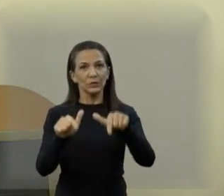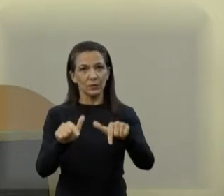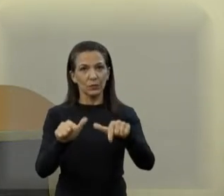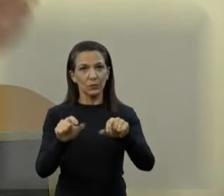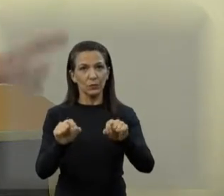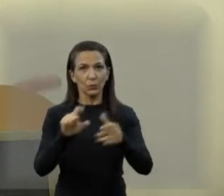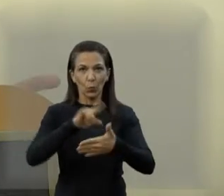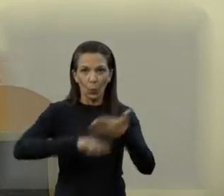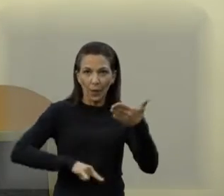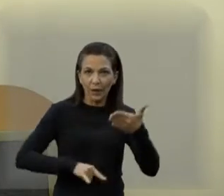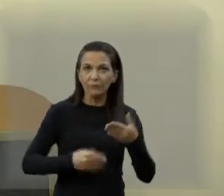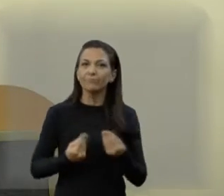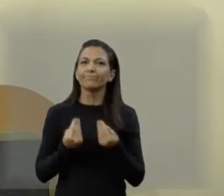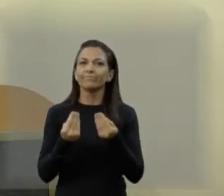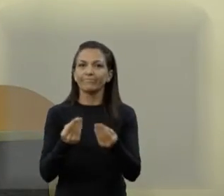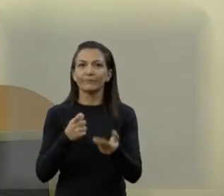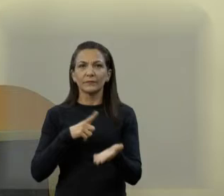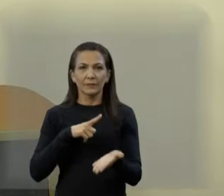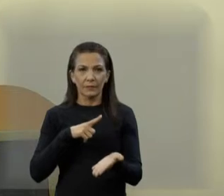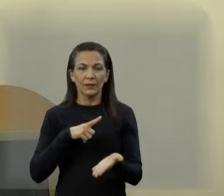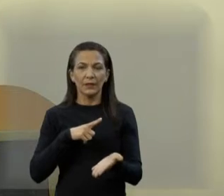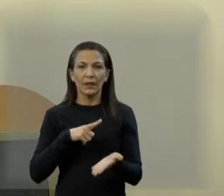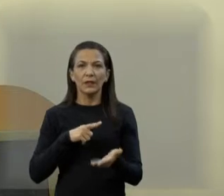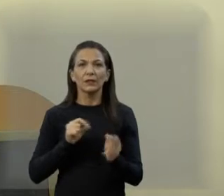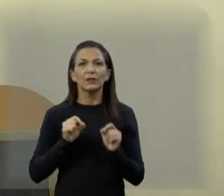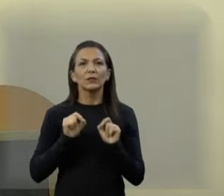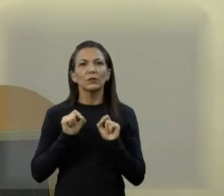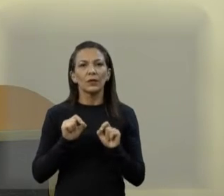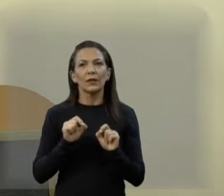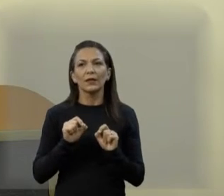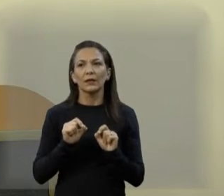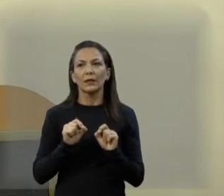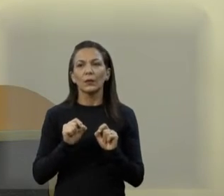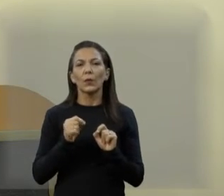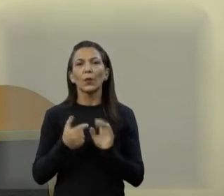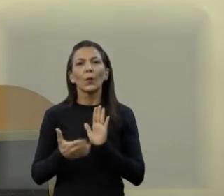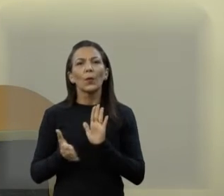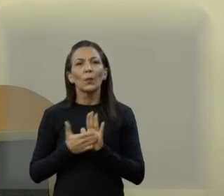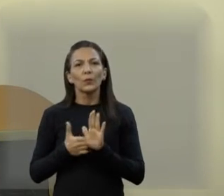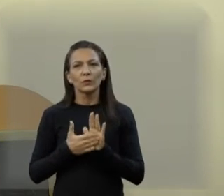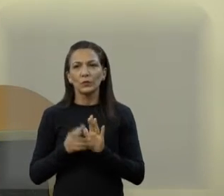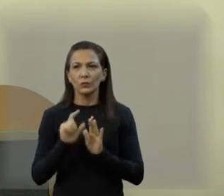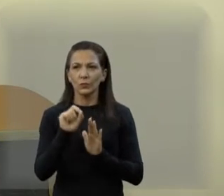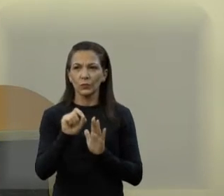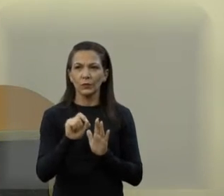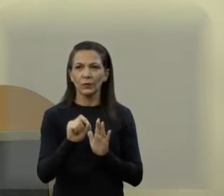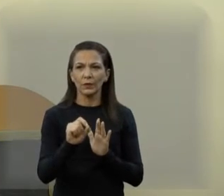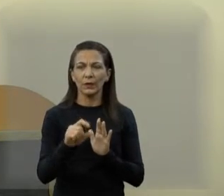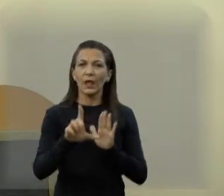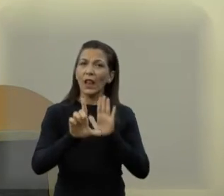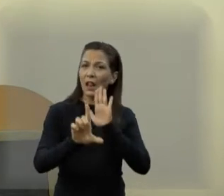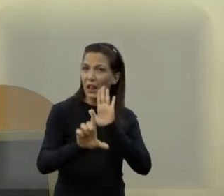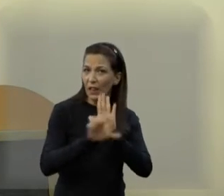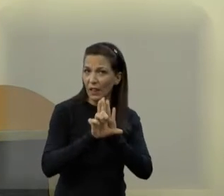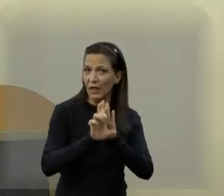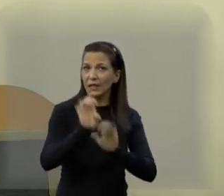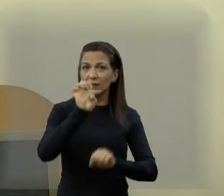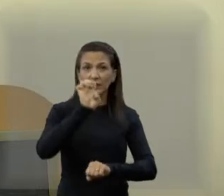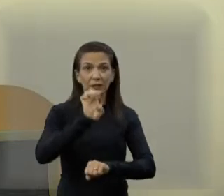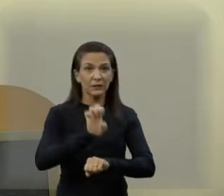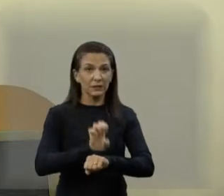no caso essas comissões elas podem ser dispostas a espelho é da própria lei